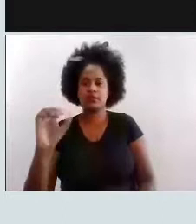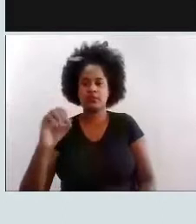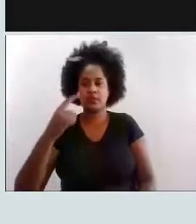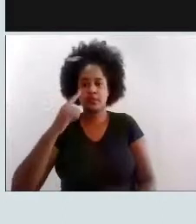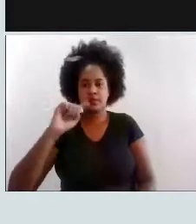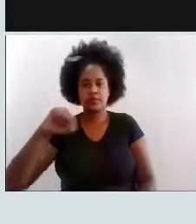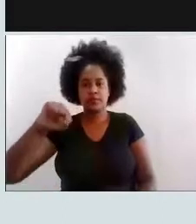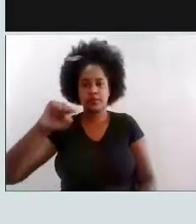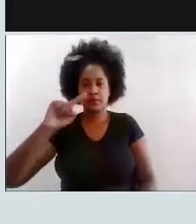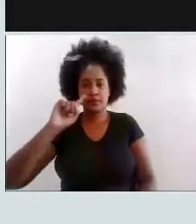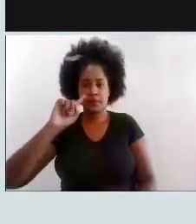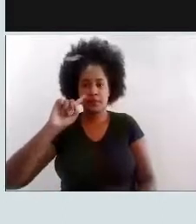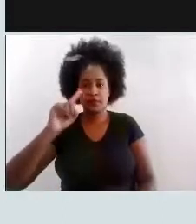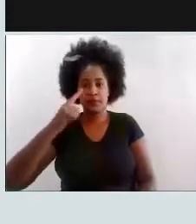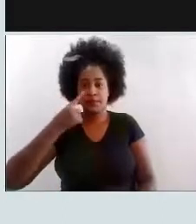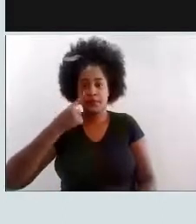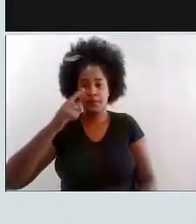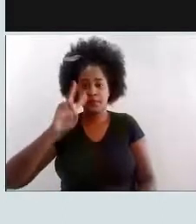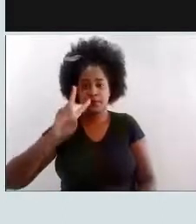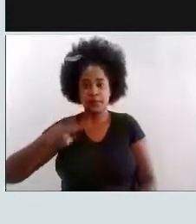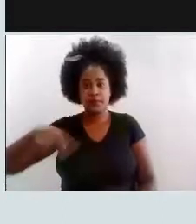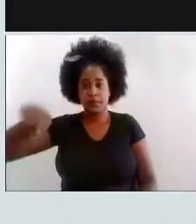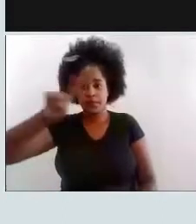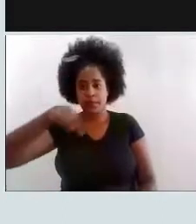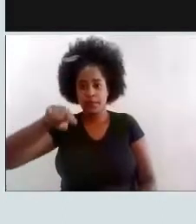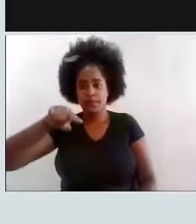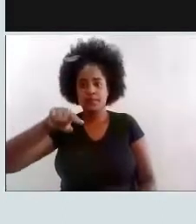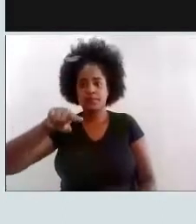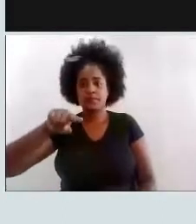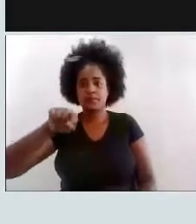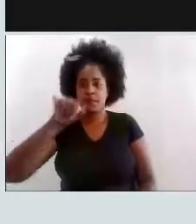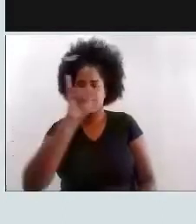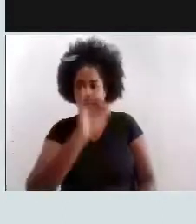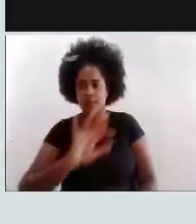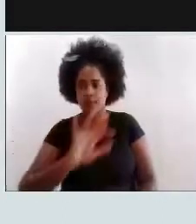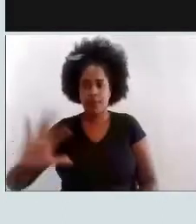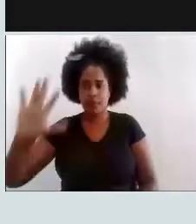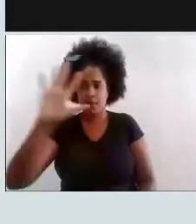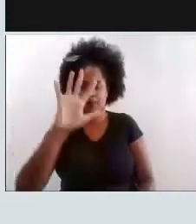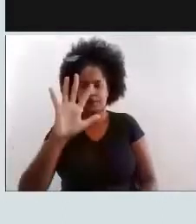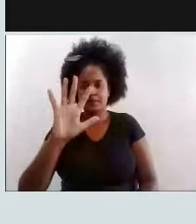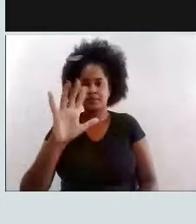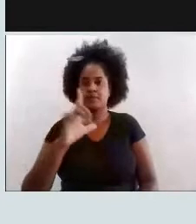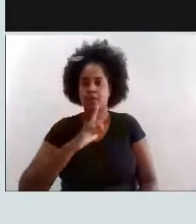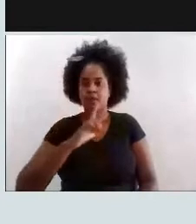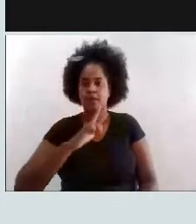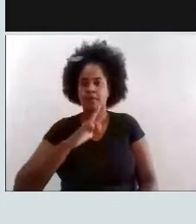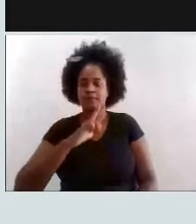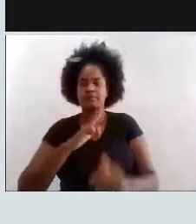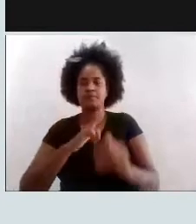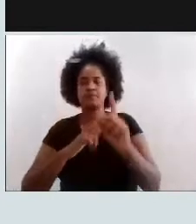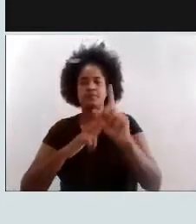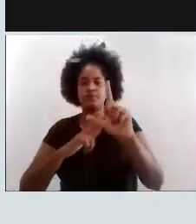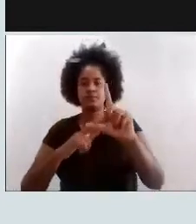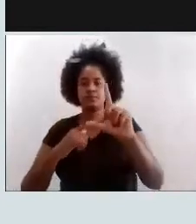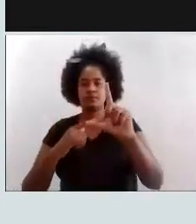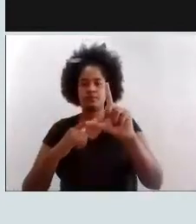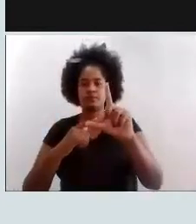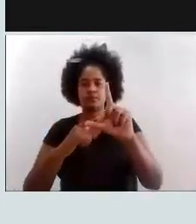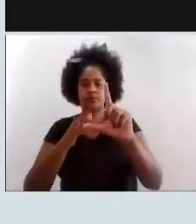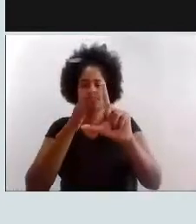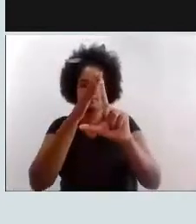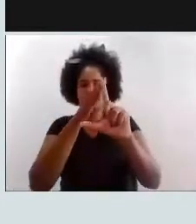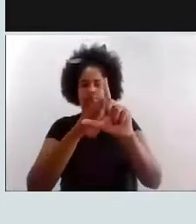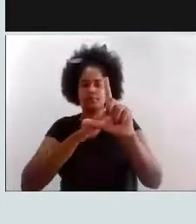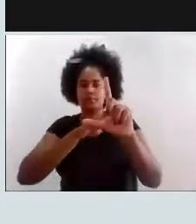azul, ela são dois planos, certo? Só para ficar mais fácil